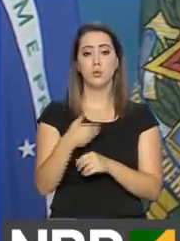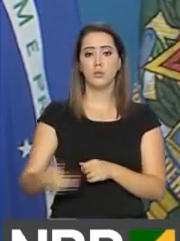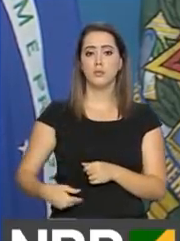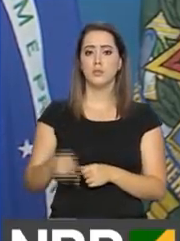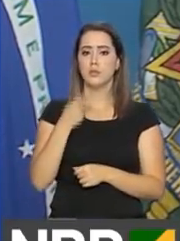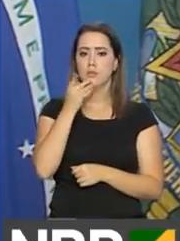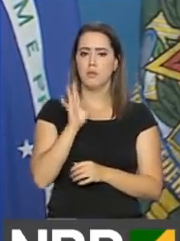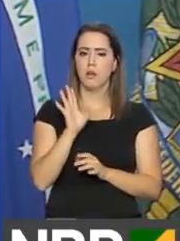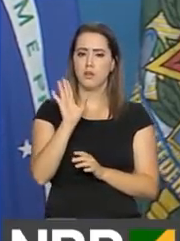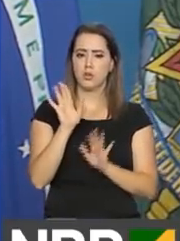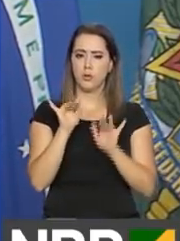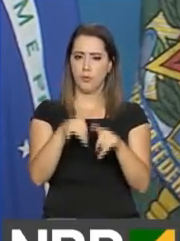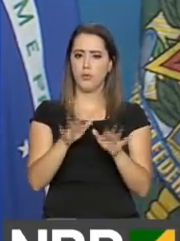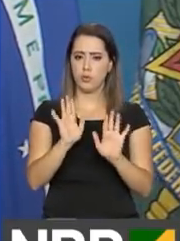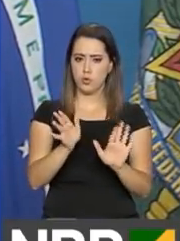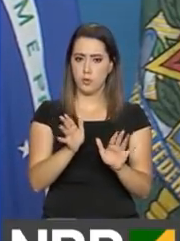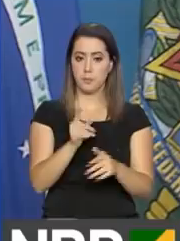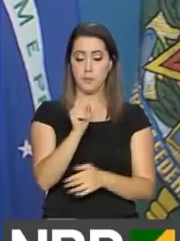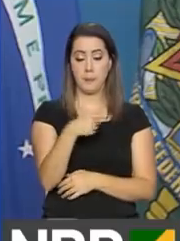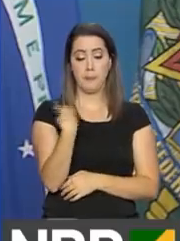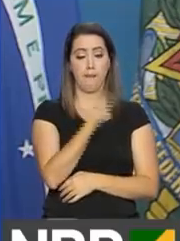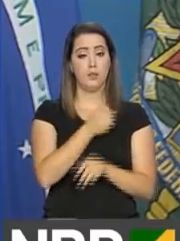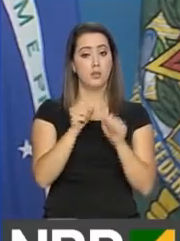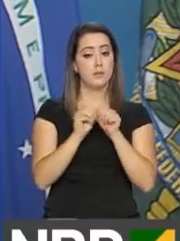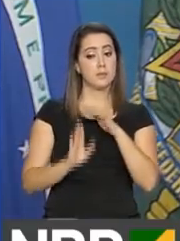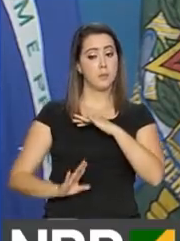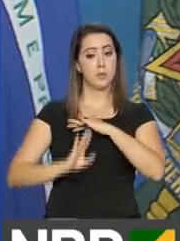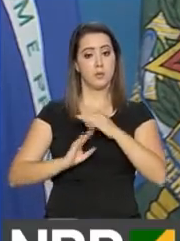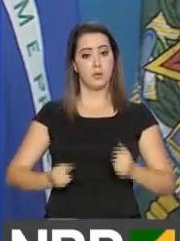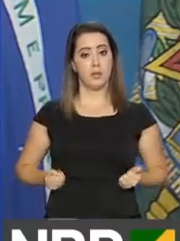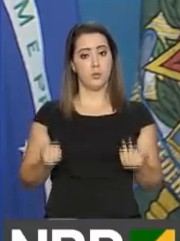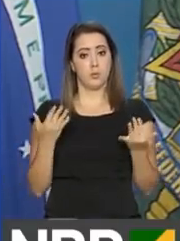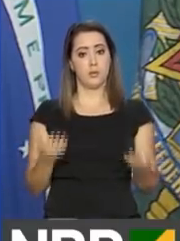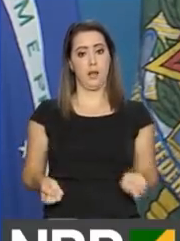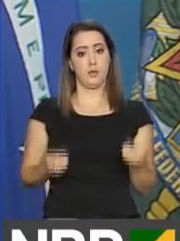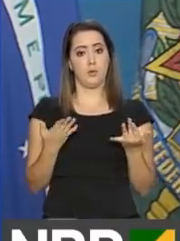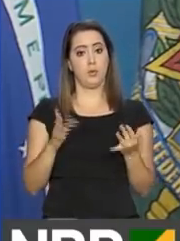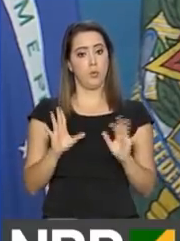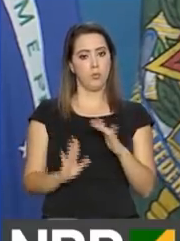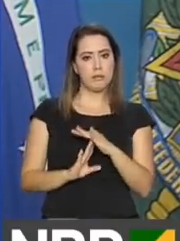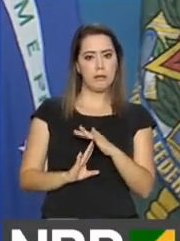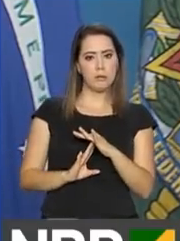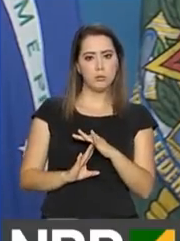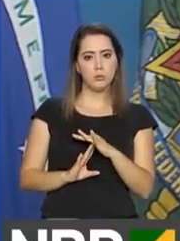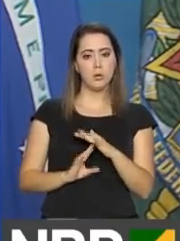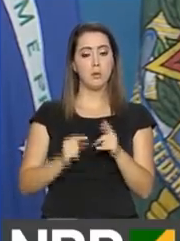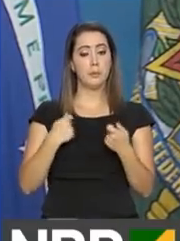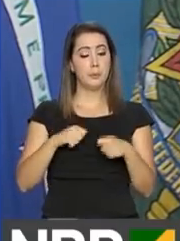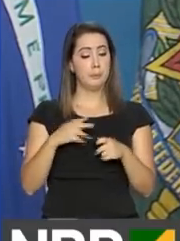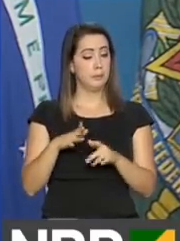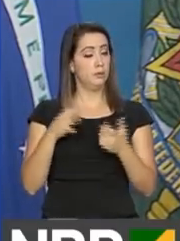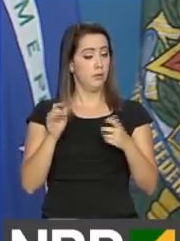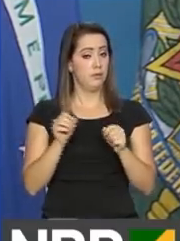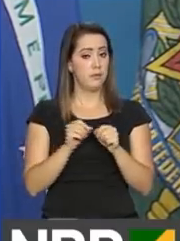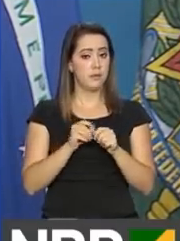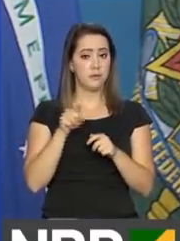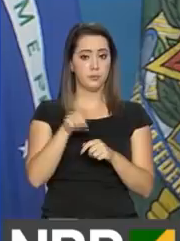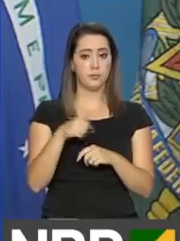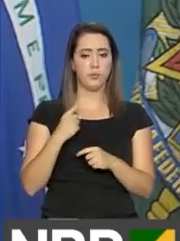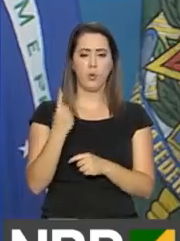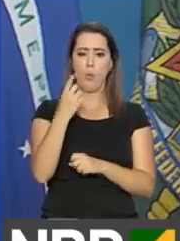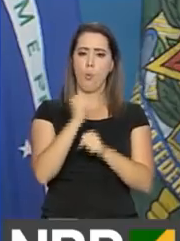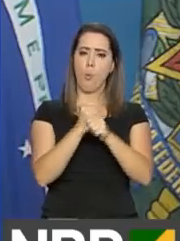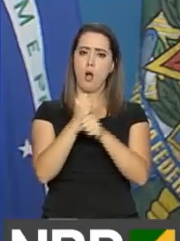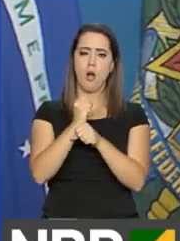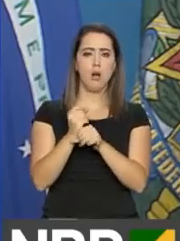rápida e final palavra quando nós fizemos o teto dos gastos públicos nós podemos fazê lo na ideia de que de um ano